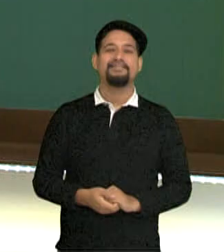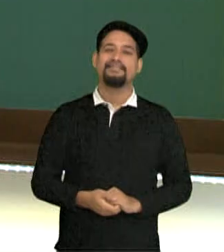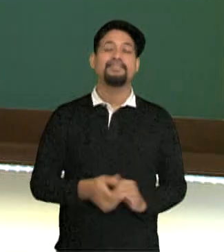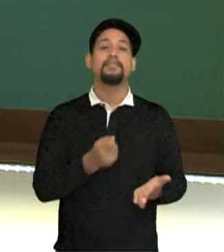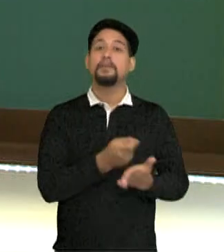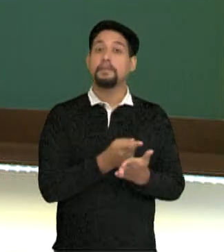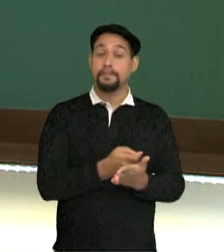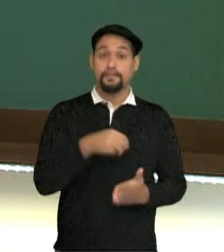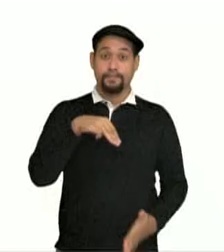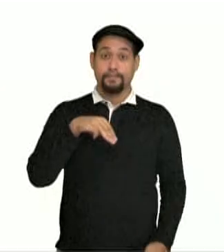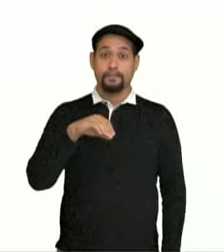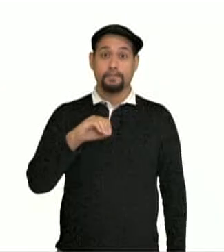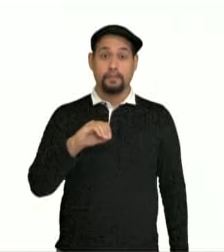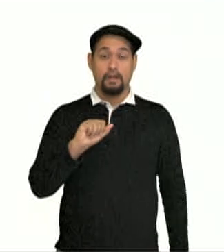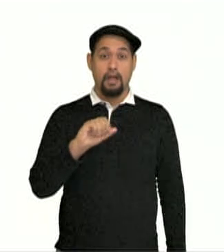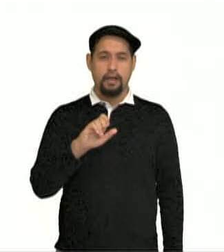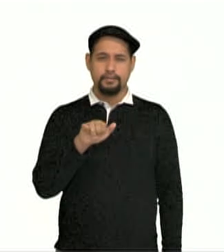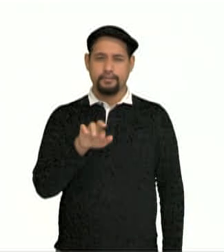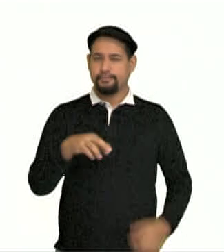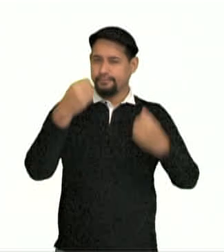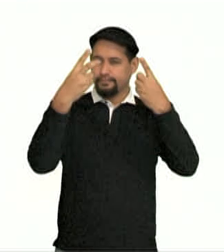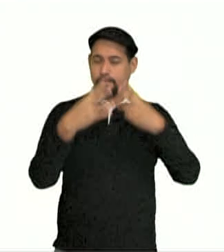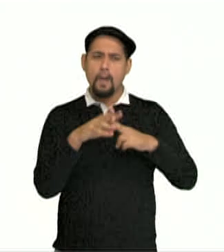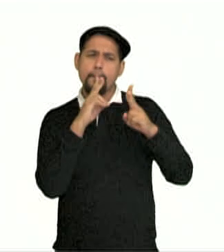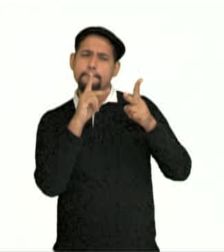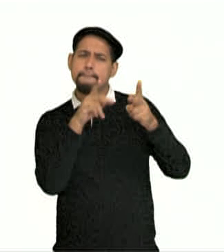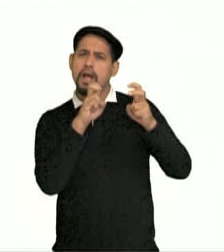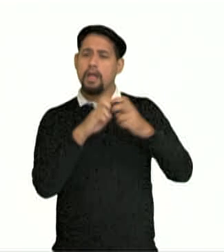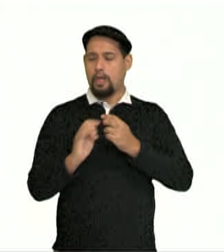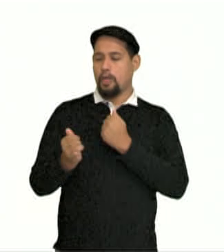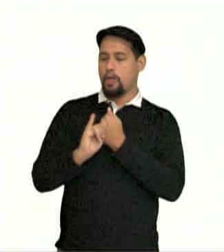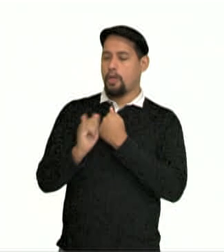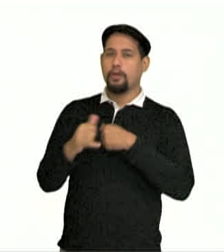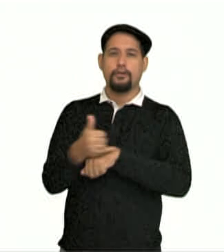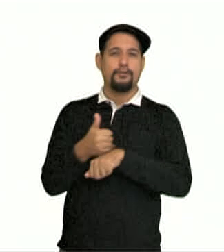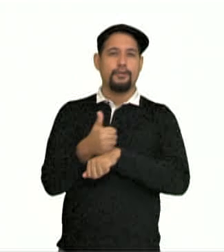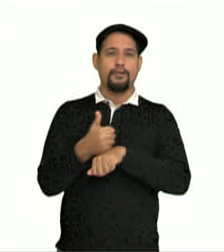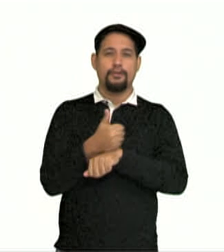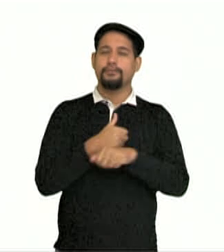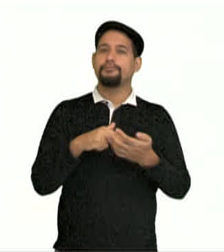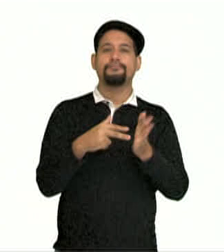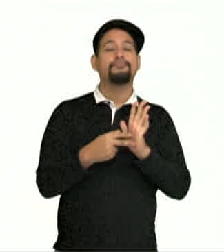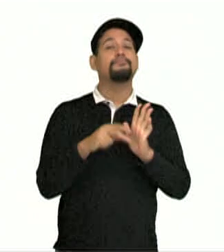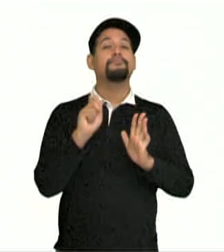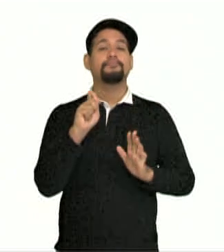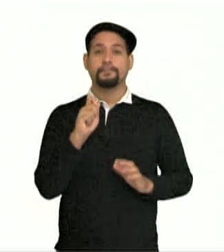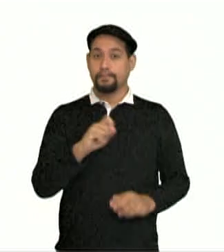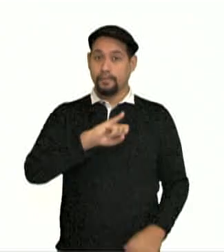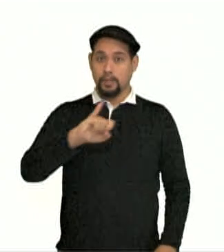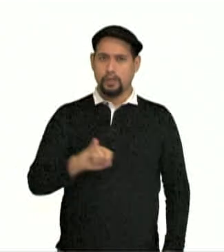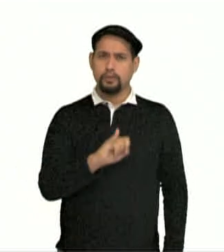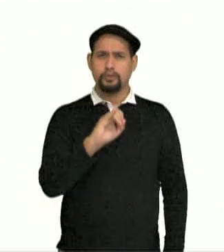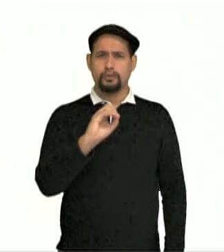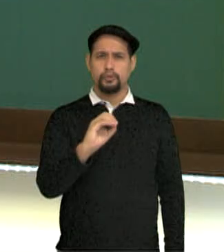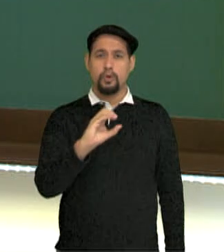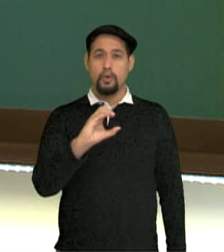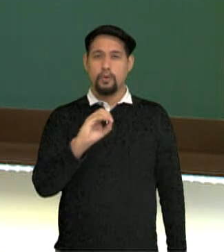Cobrança, Moacir Scliar. Observe que o cronista escreve num tom jocoso. Então, jocoso é o quê?